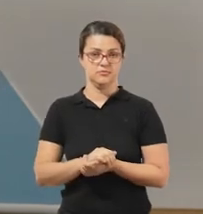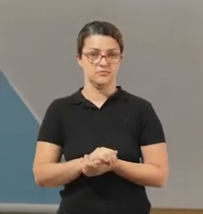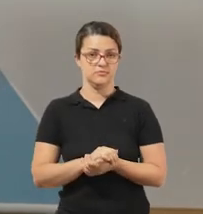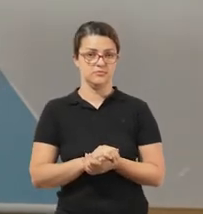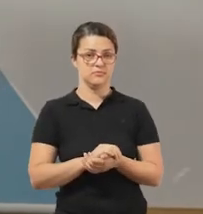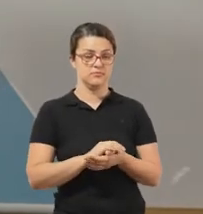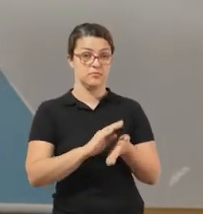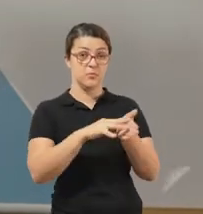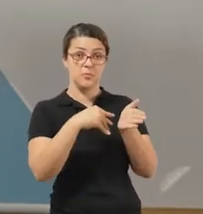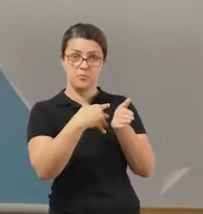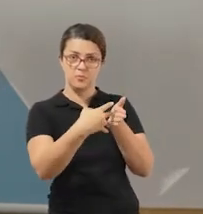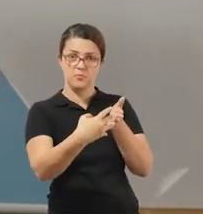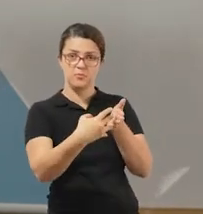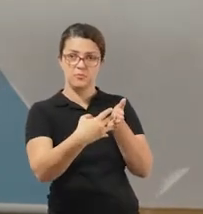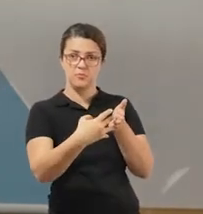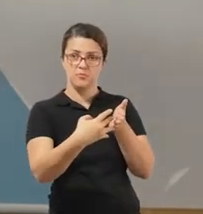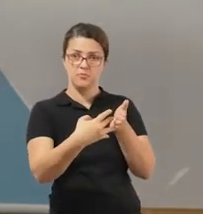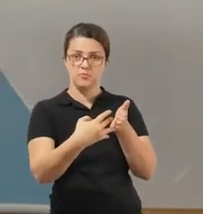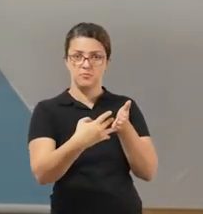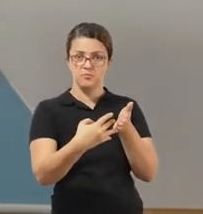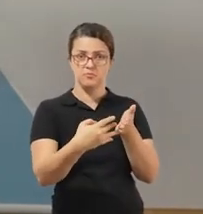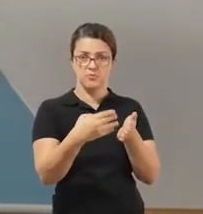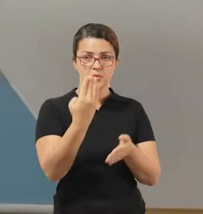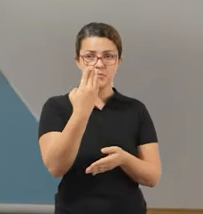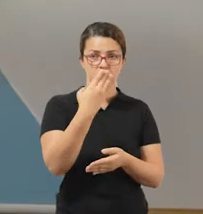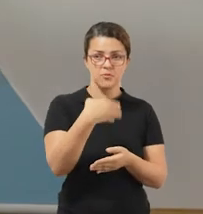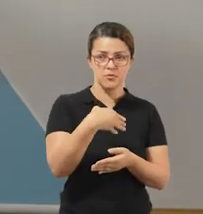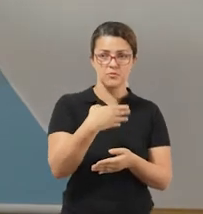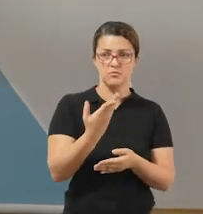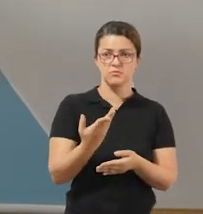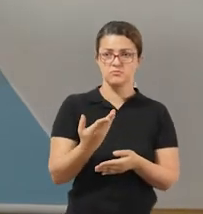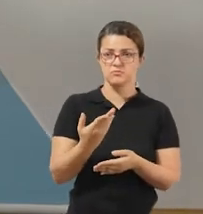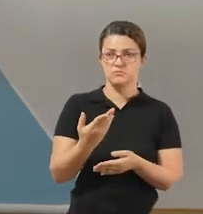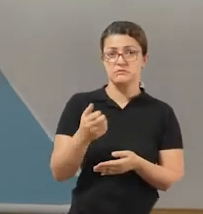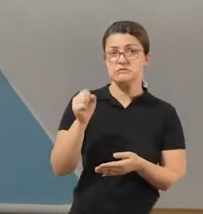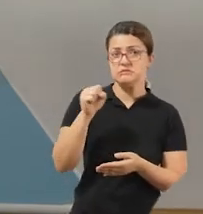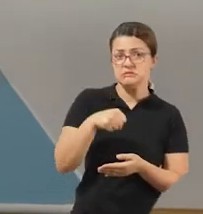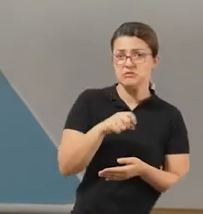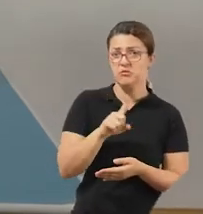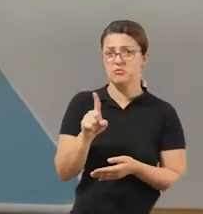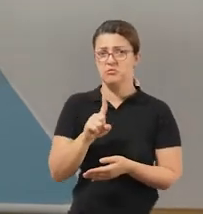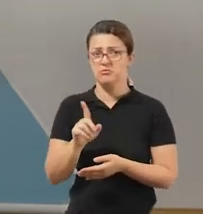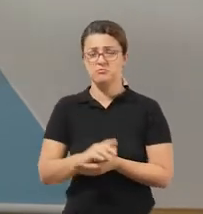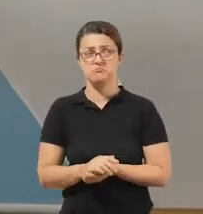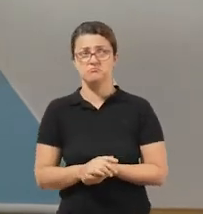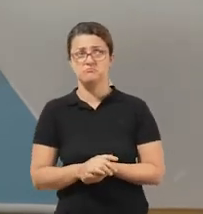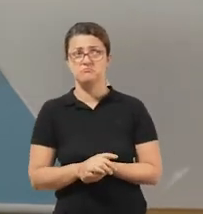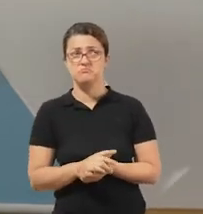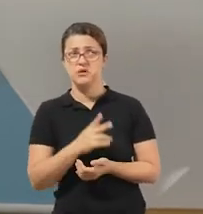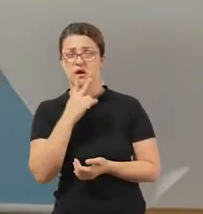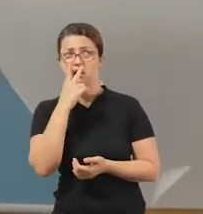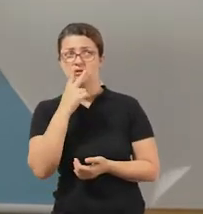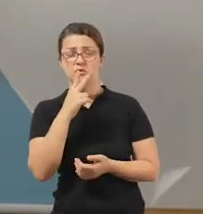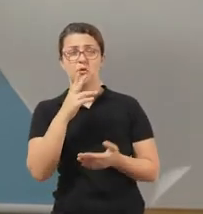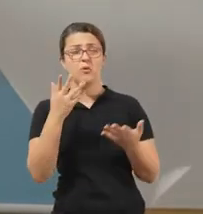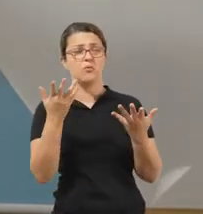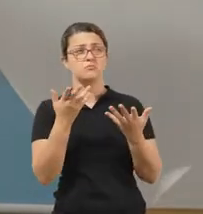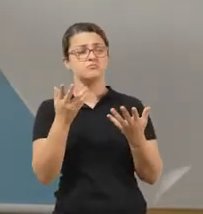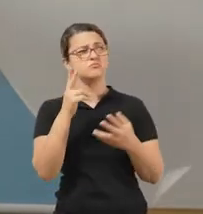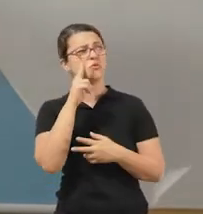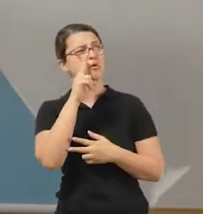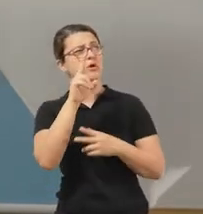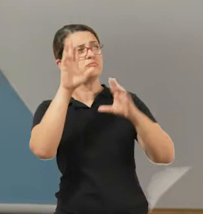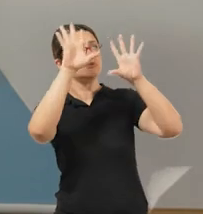ela, provável ou improvável. Por exemplo, em casa você fala, o tempo está escuro. É provável que chova ou